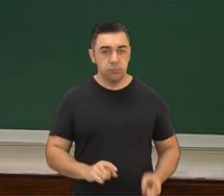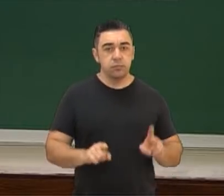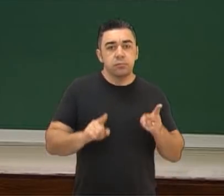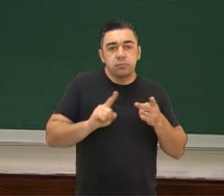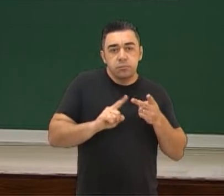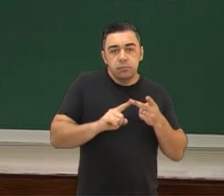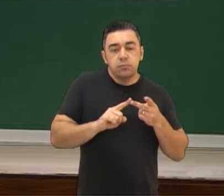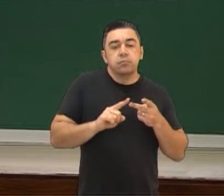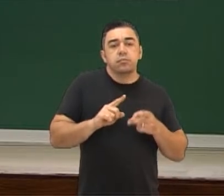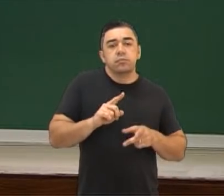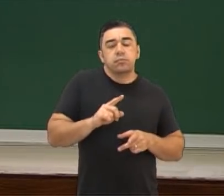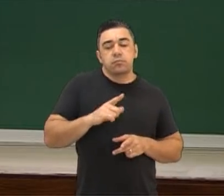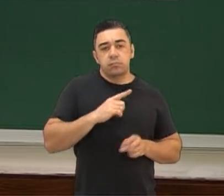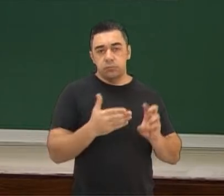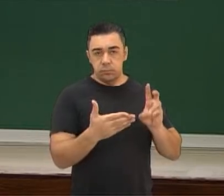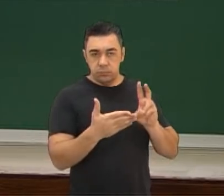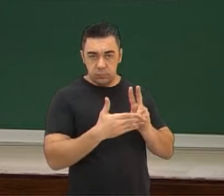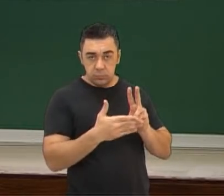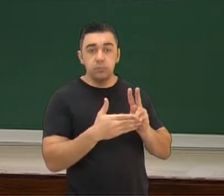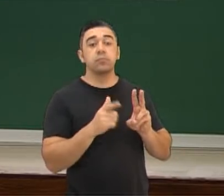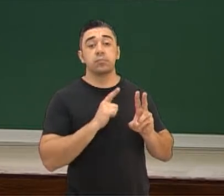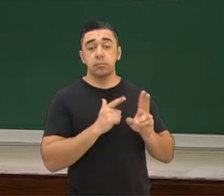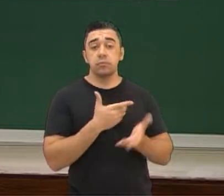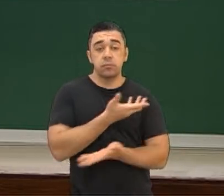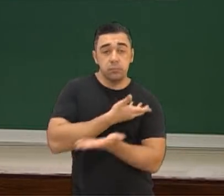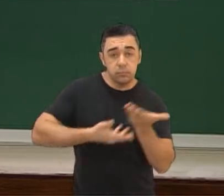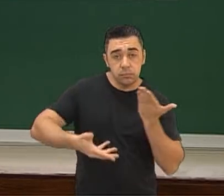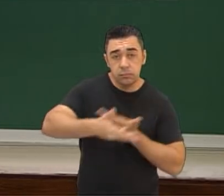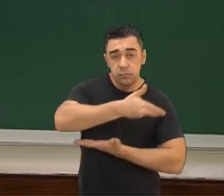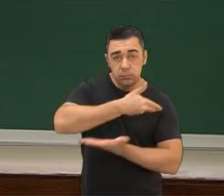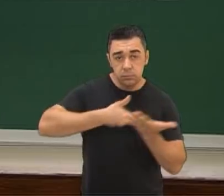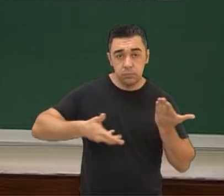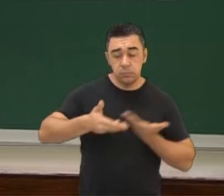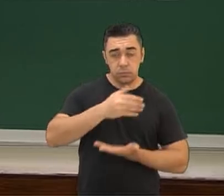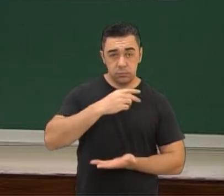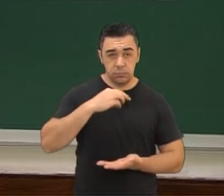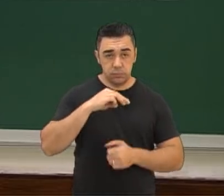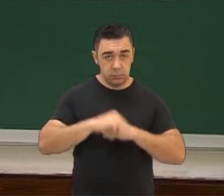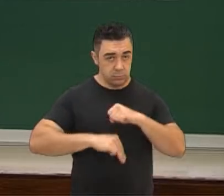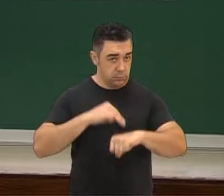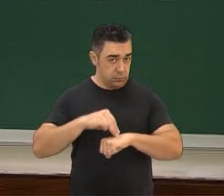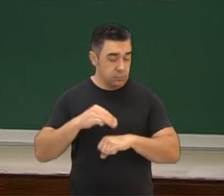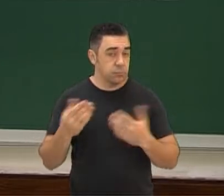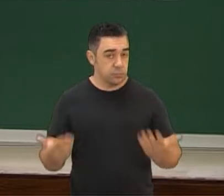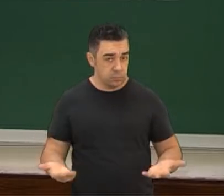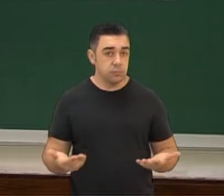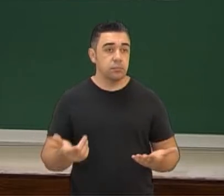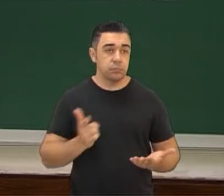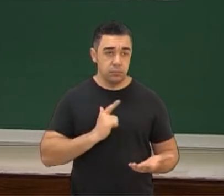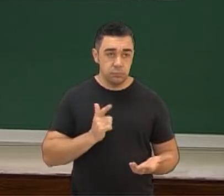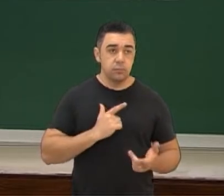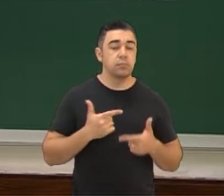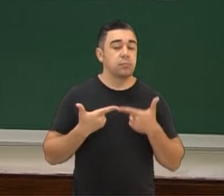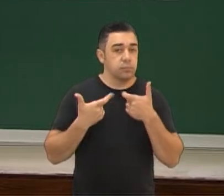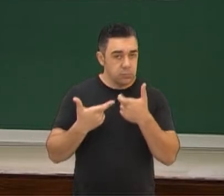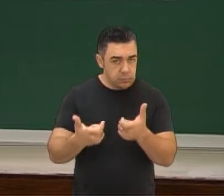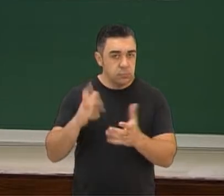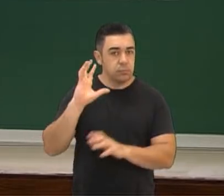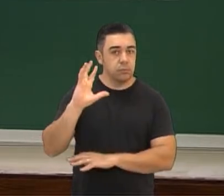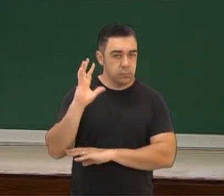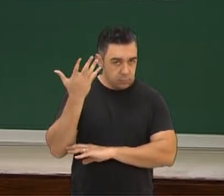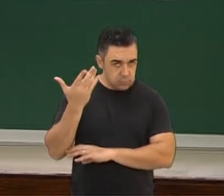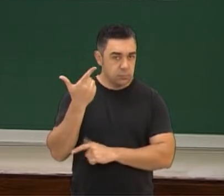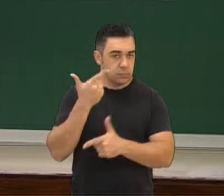desenvolveram uma relação amistosa, inclusive ali nas missões, nas reduções, né? E aí a gente tem algumas guerras, alguns